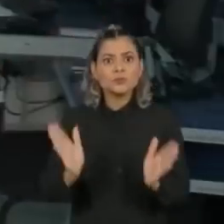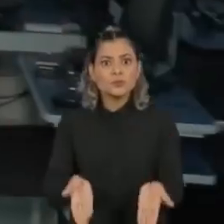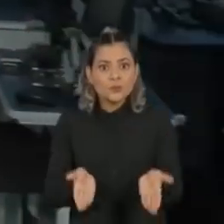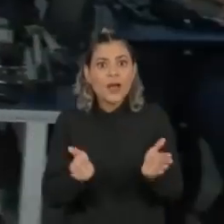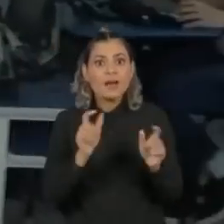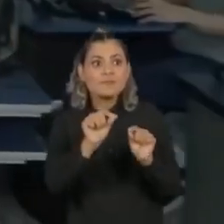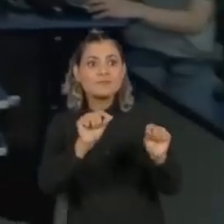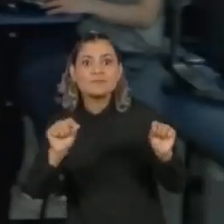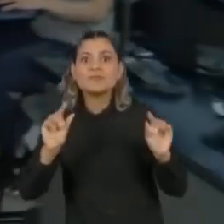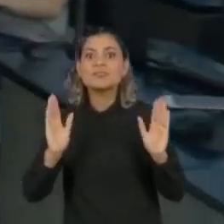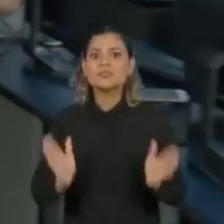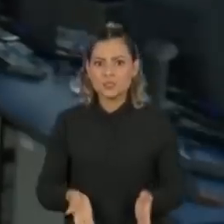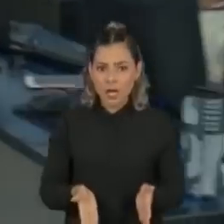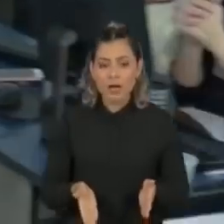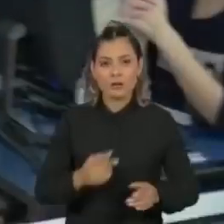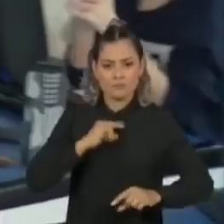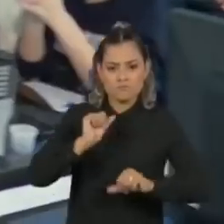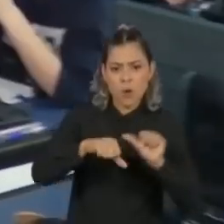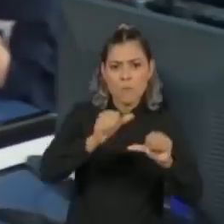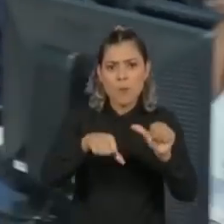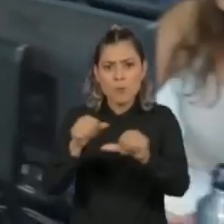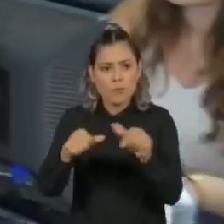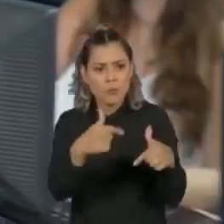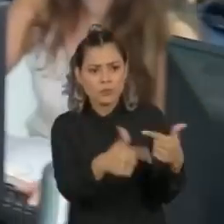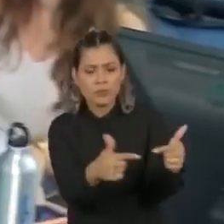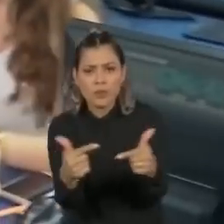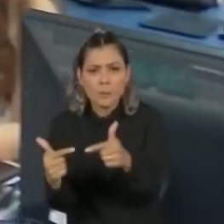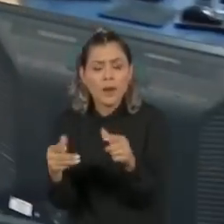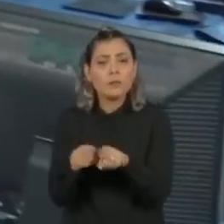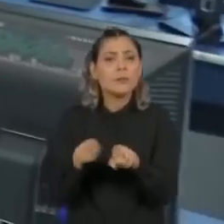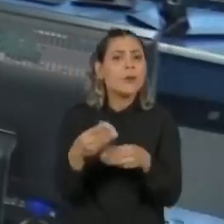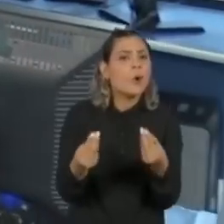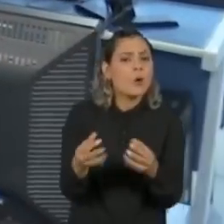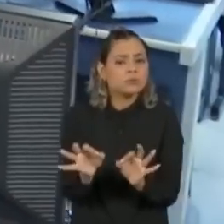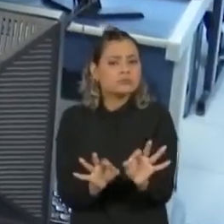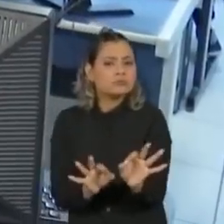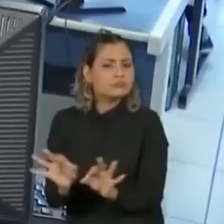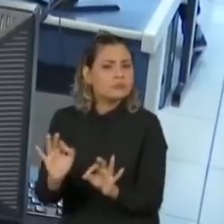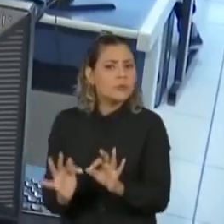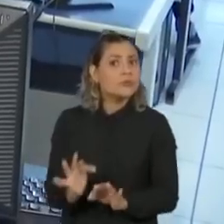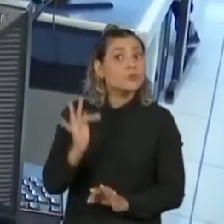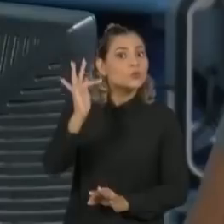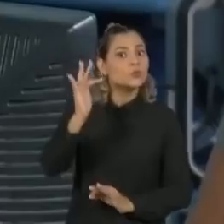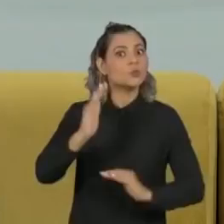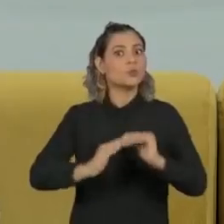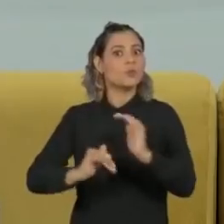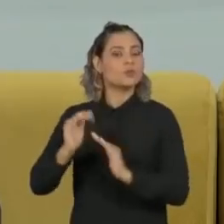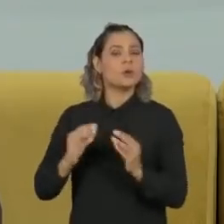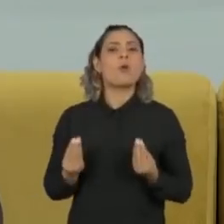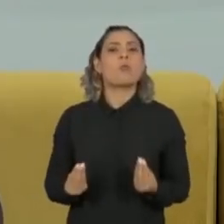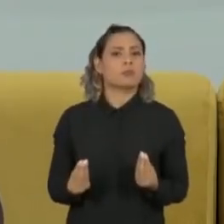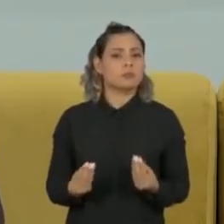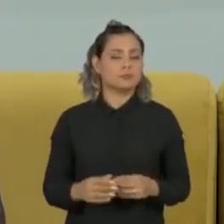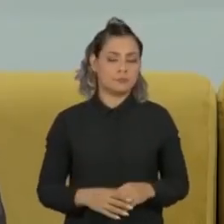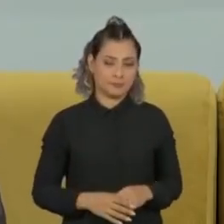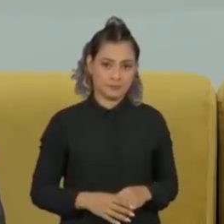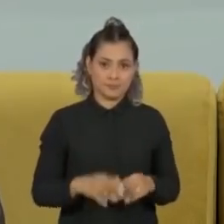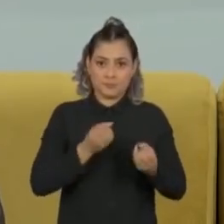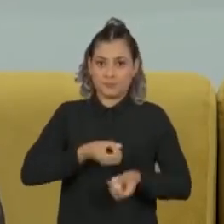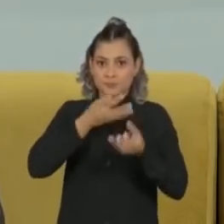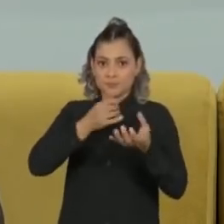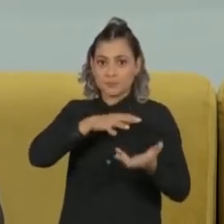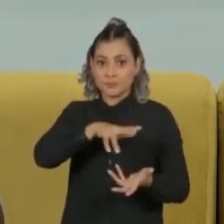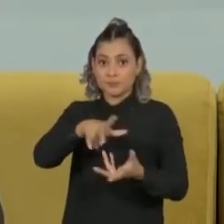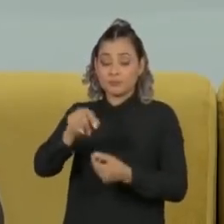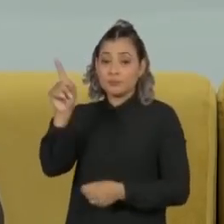nós. As transformações do mercado de trabalho e como se preparar melhor para as novas funções. Nas notícias internacionais,